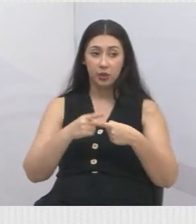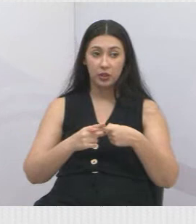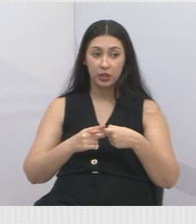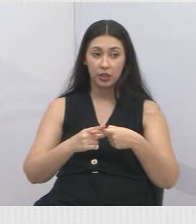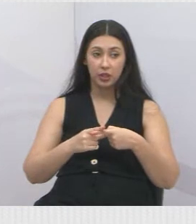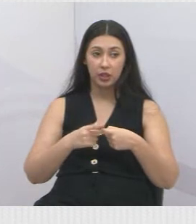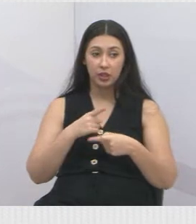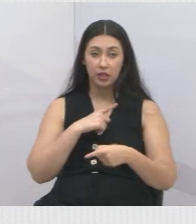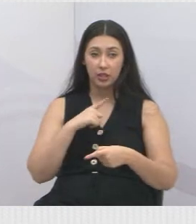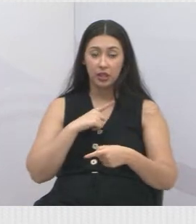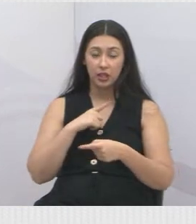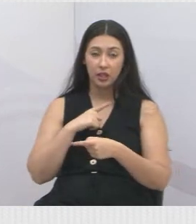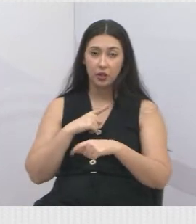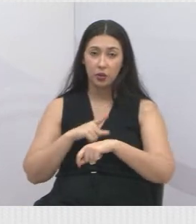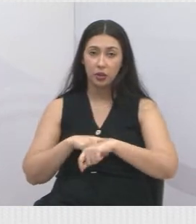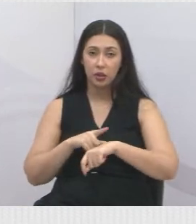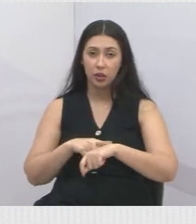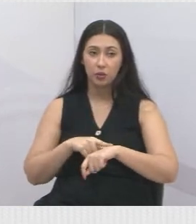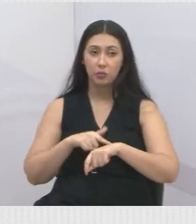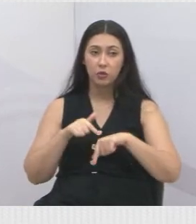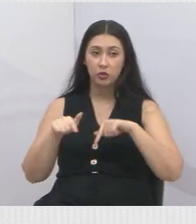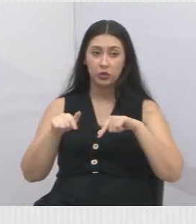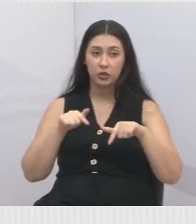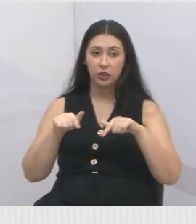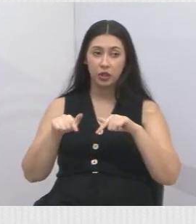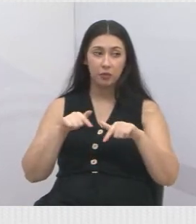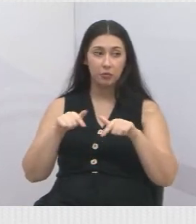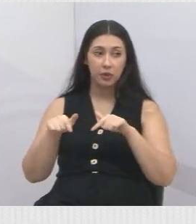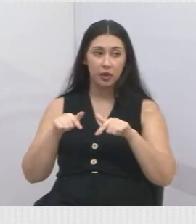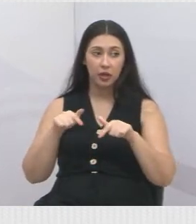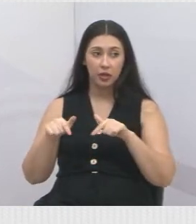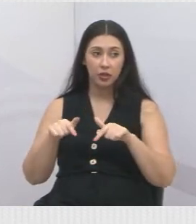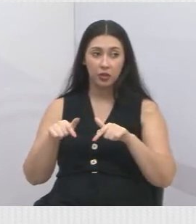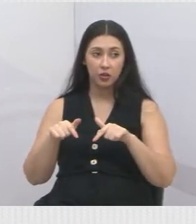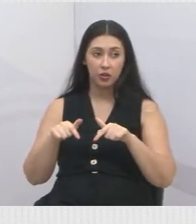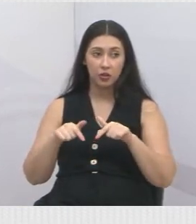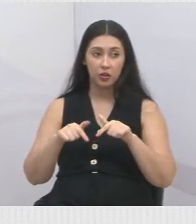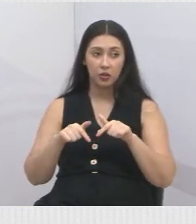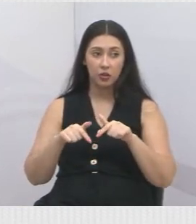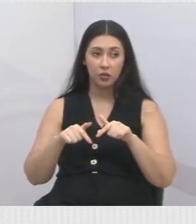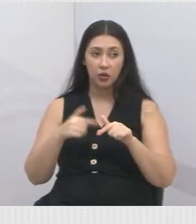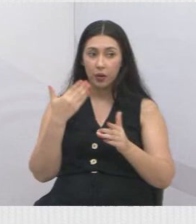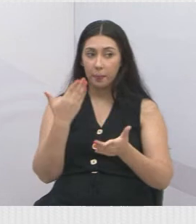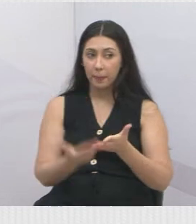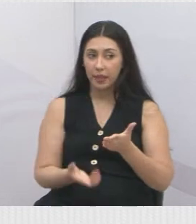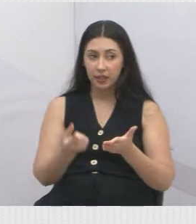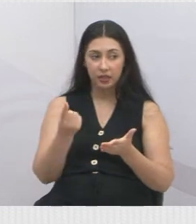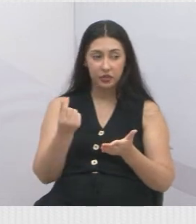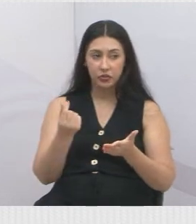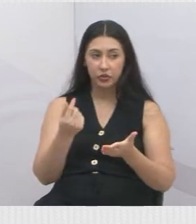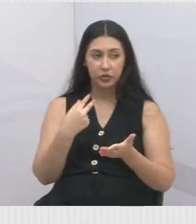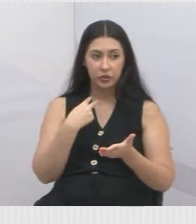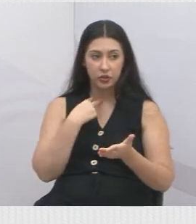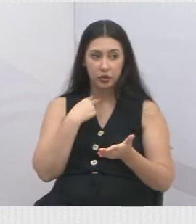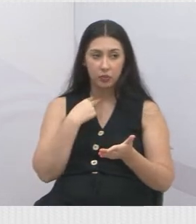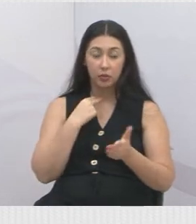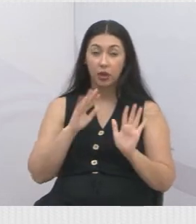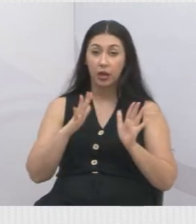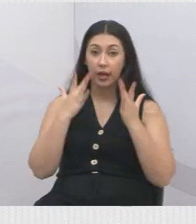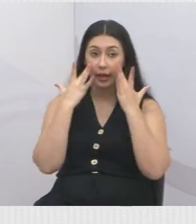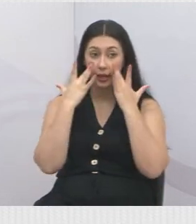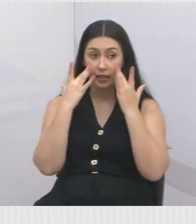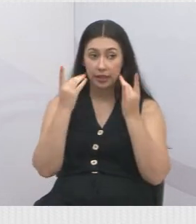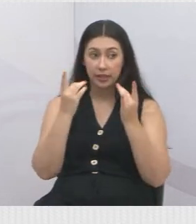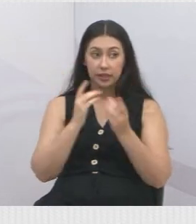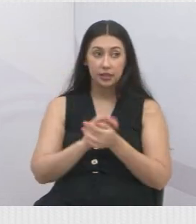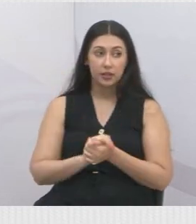de determinado tempo de serviço, sem qualquer prejuízo para o tempo de efetivo exercício. Então, preste atenção nesse